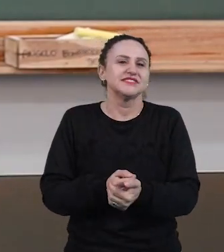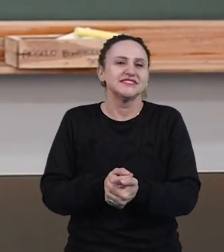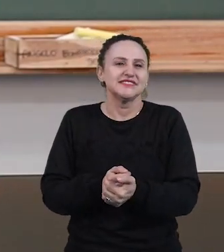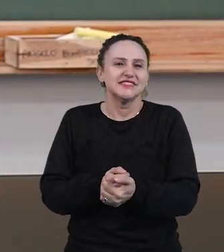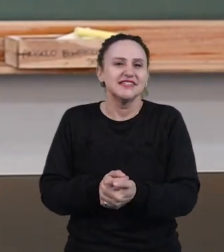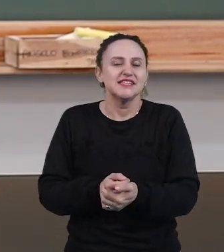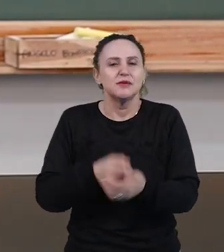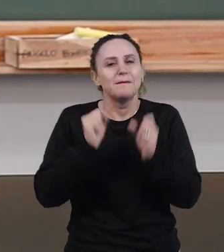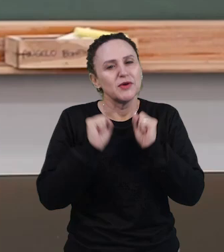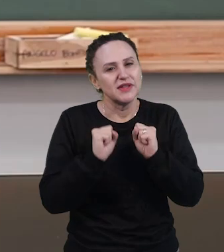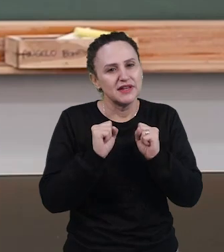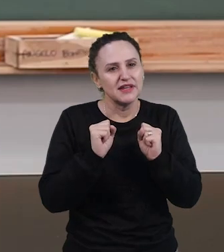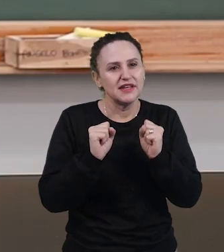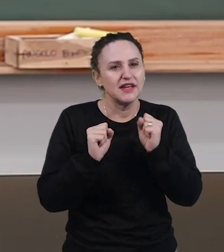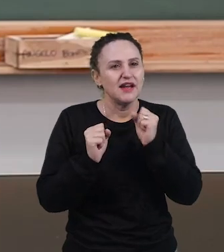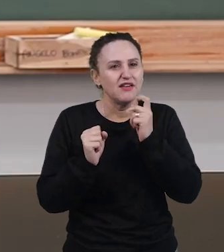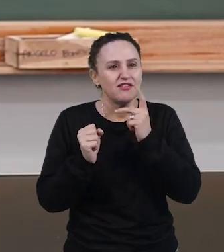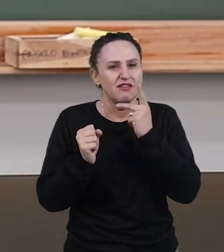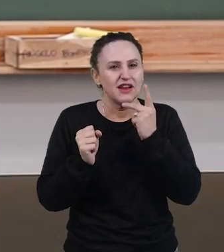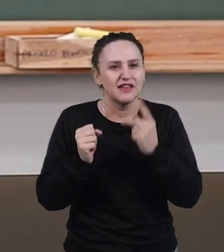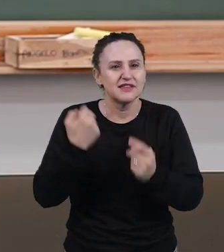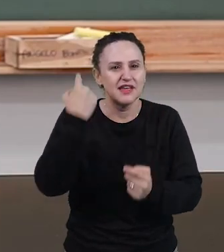ouvir horas e horas, né?